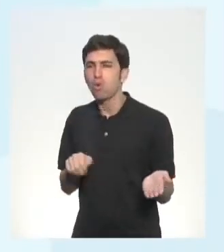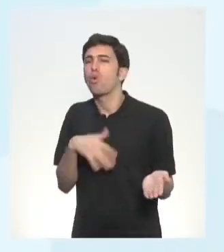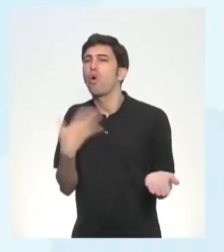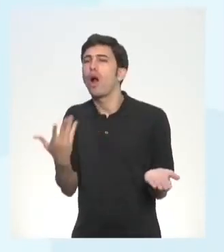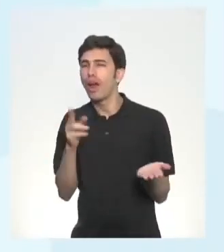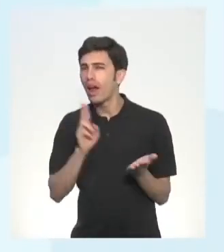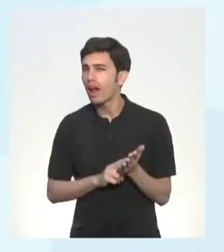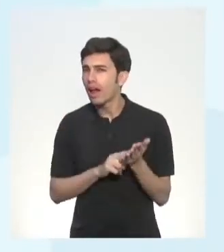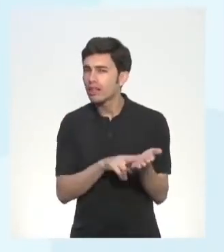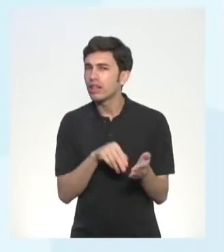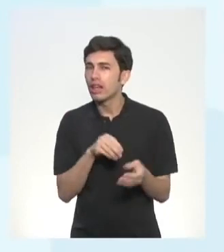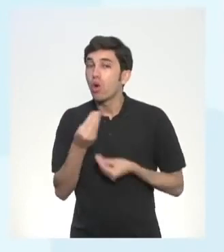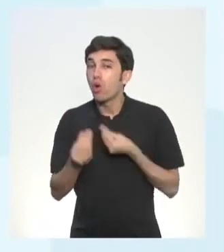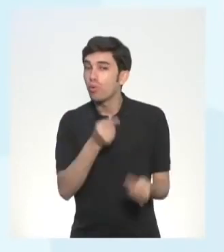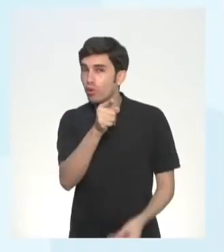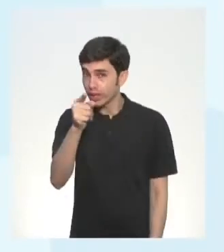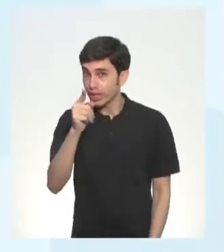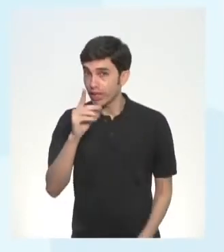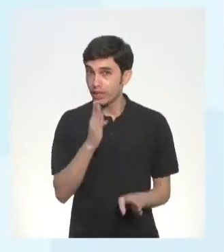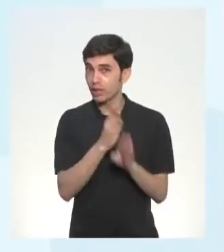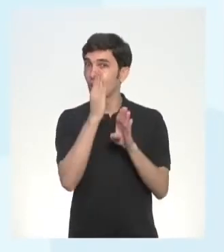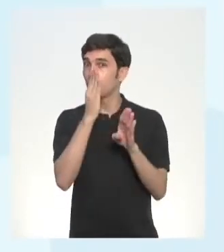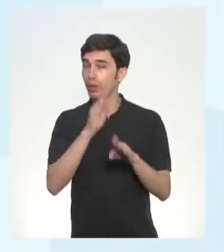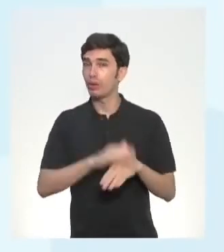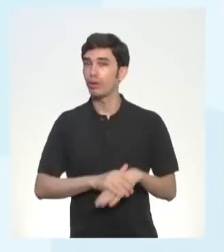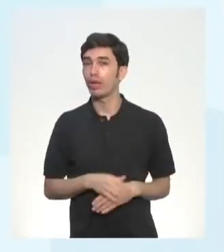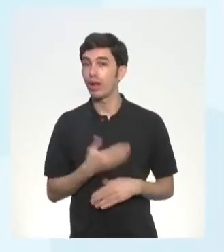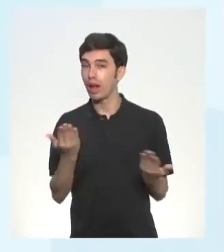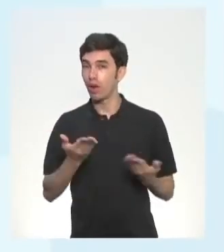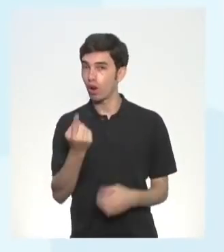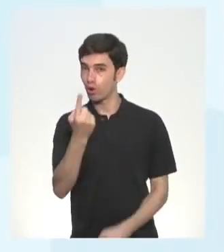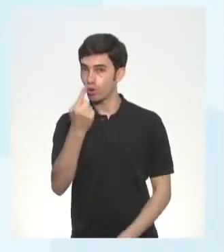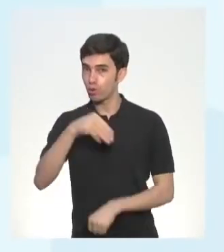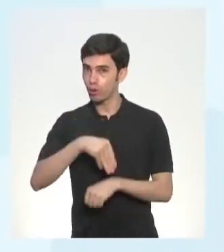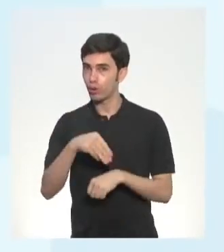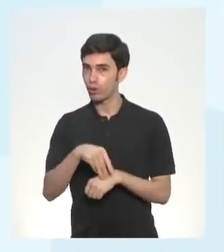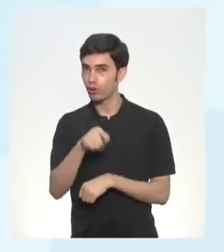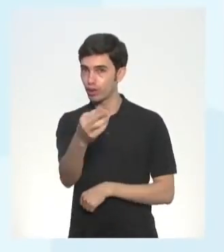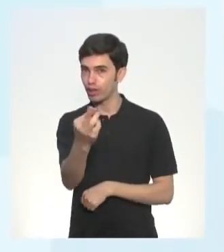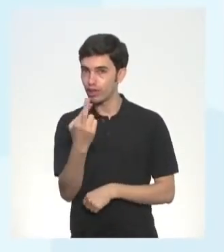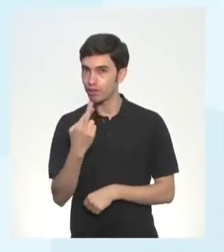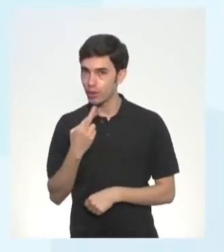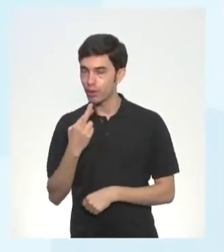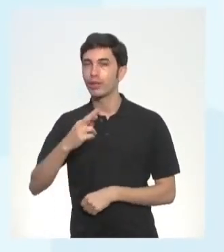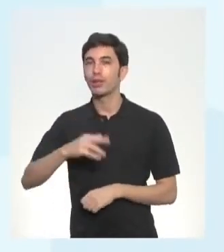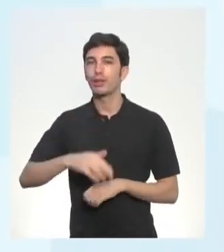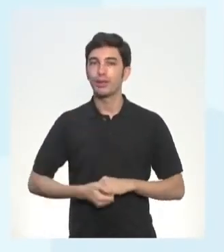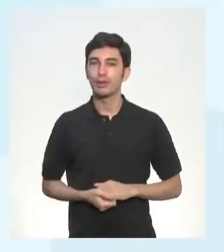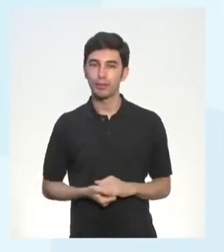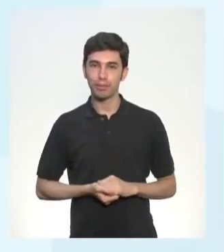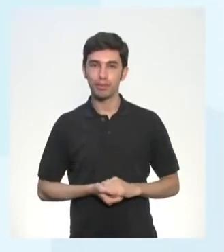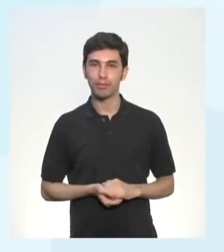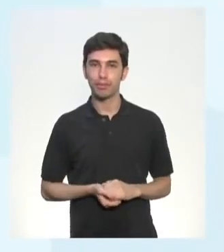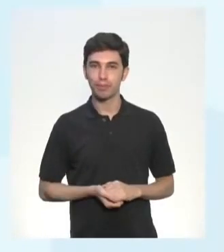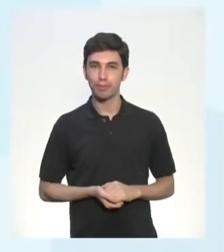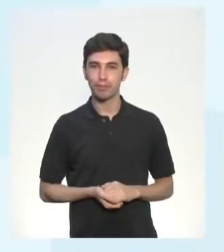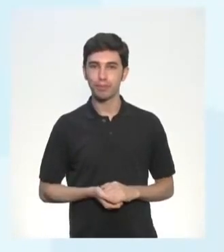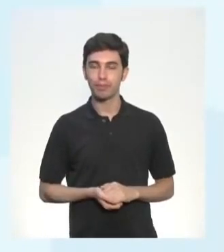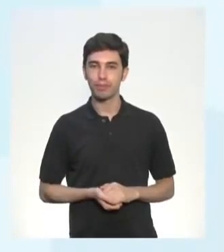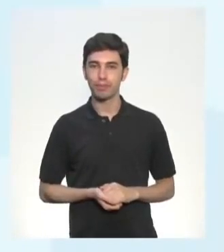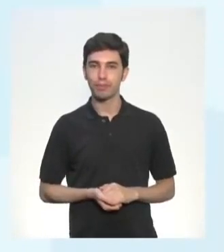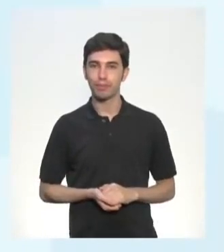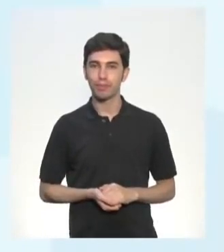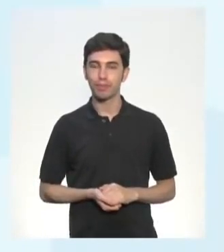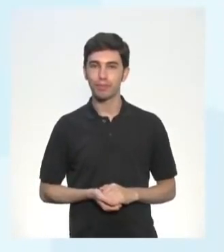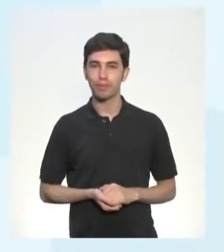você descobriu? Então, eu vou dar aí para vocês um minutinho, para que vocês voltem com essa resposta e a gente já parte para